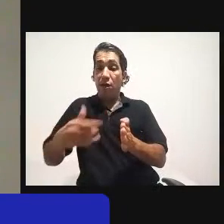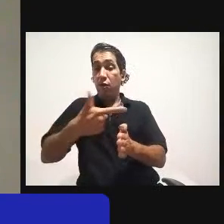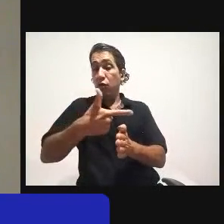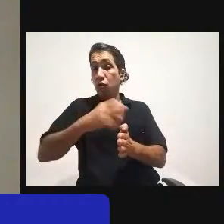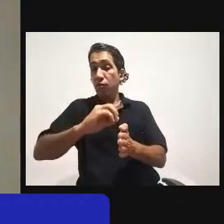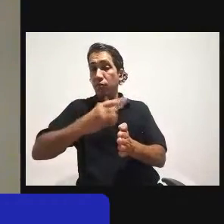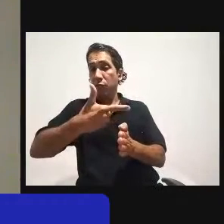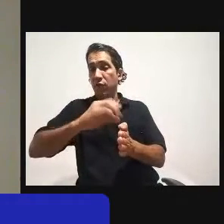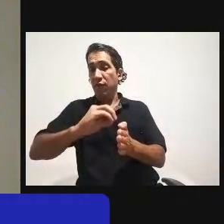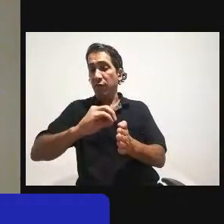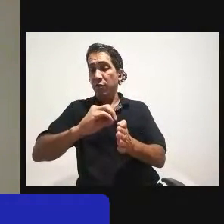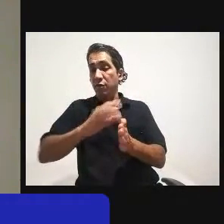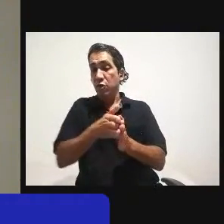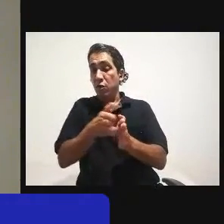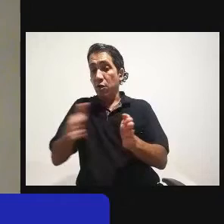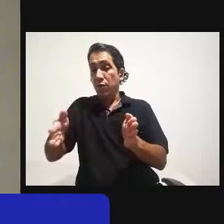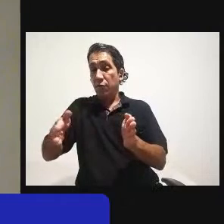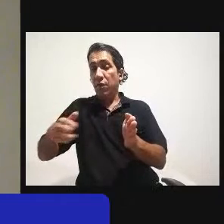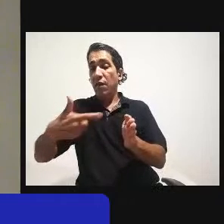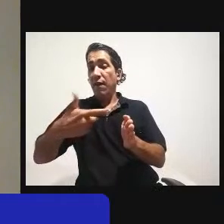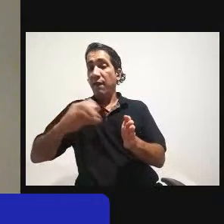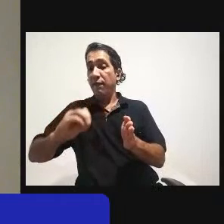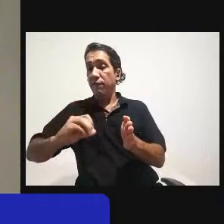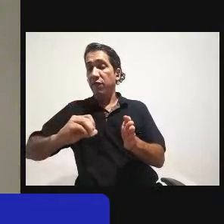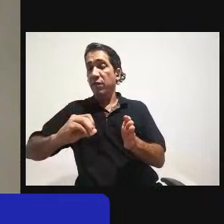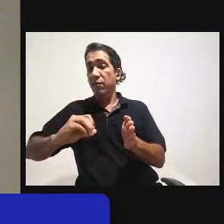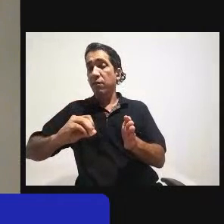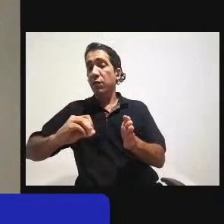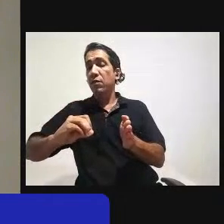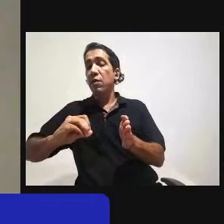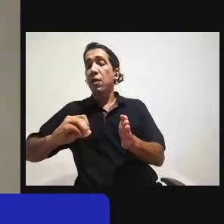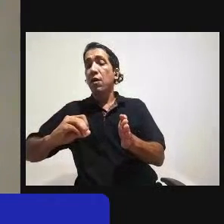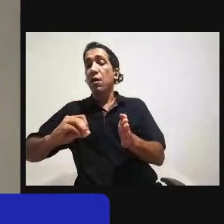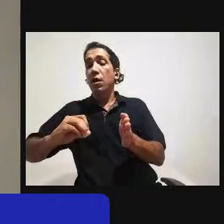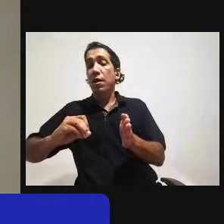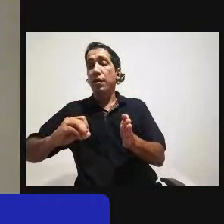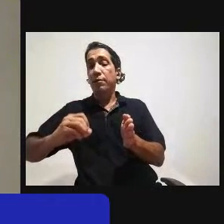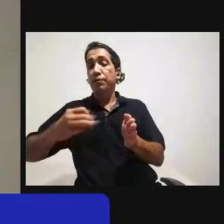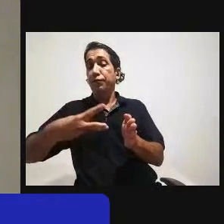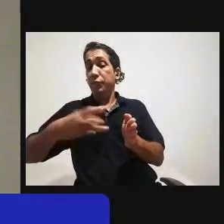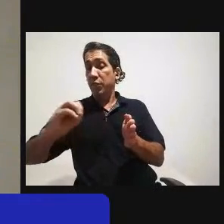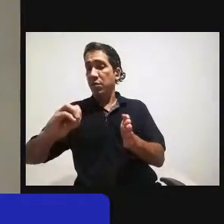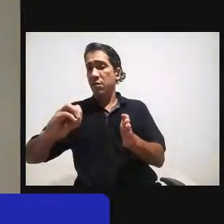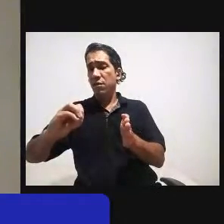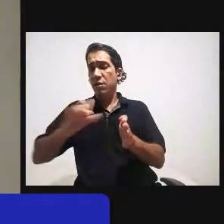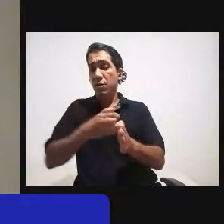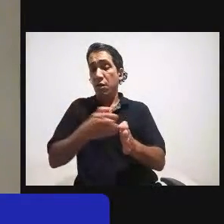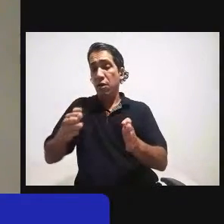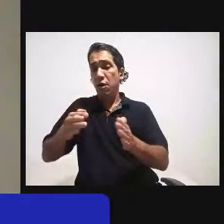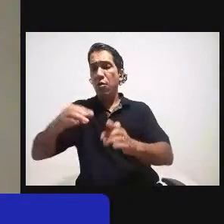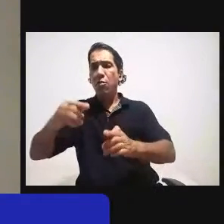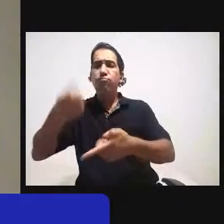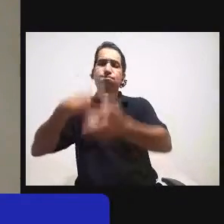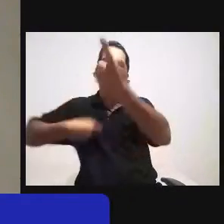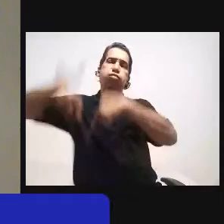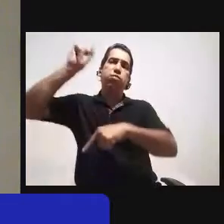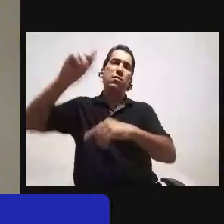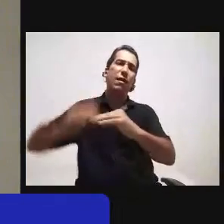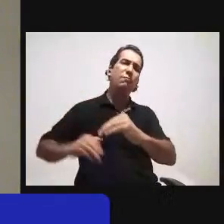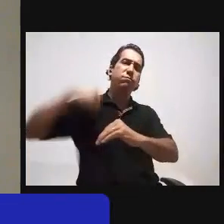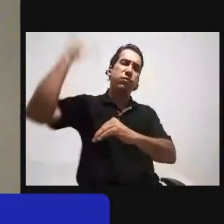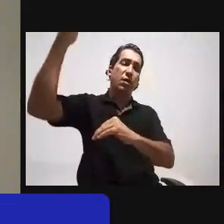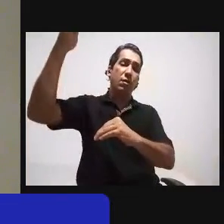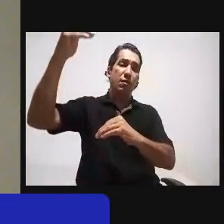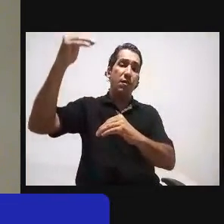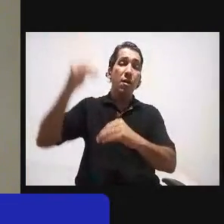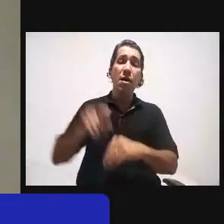de sociedade 5.0. Para não utilizar o termo dos 4.0, eles utilizam o termo sociedade 5.0.